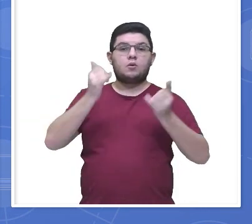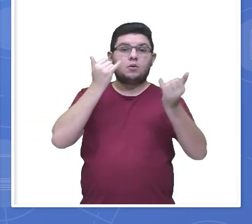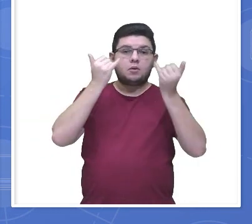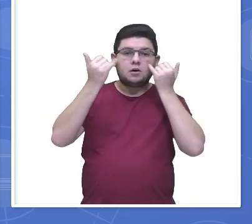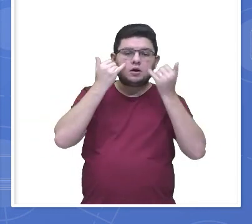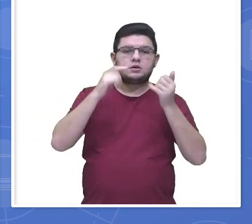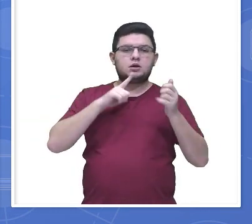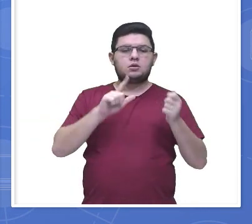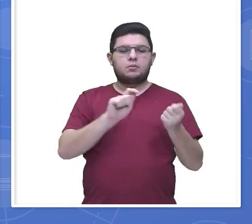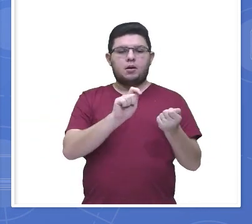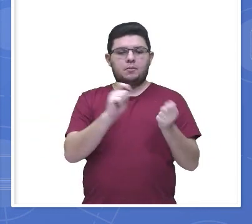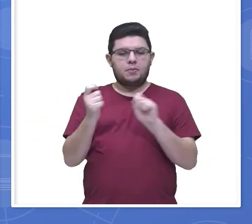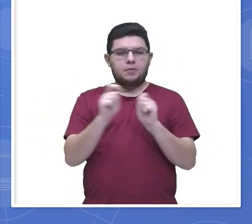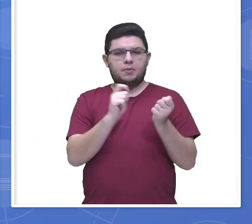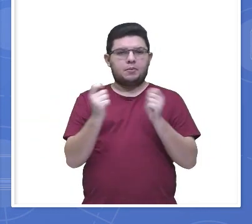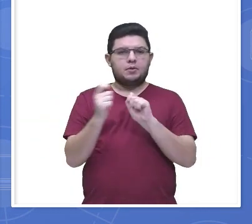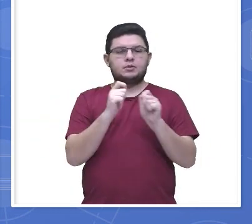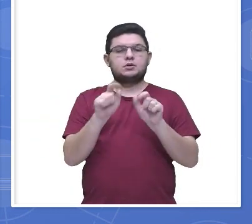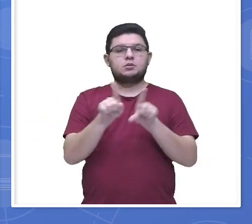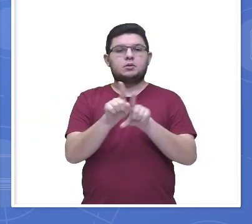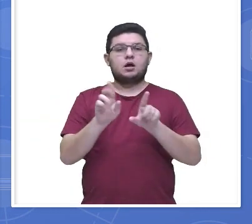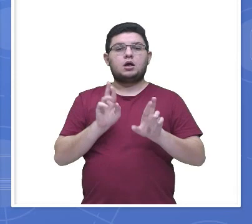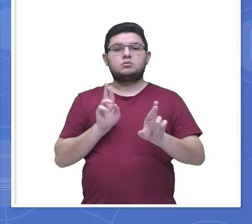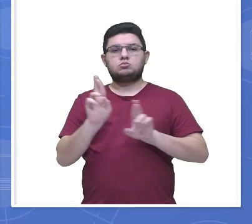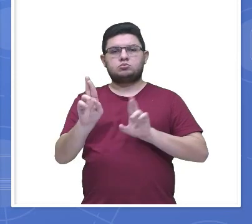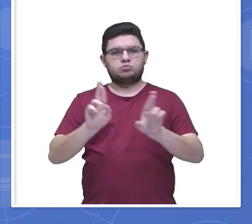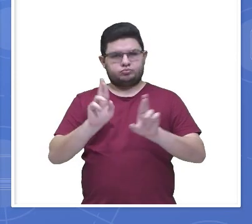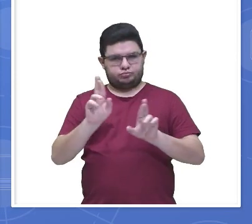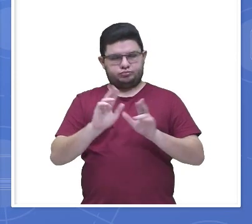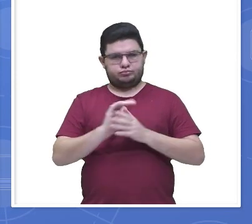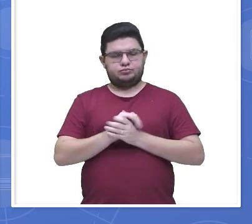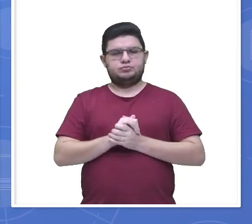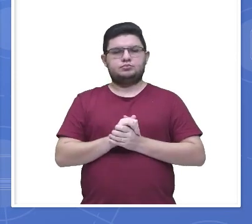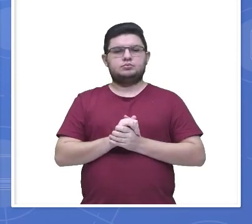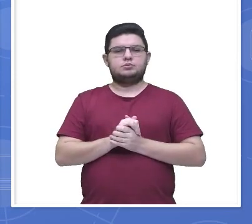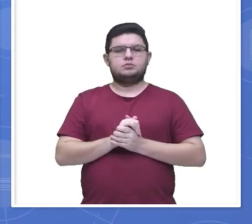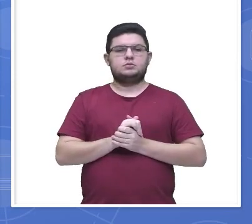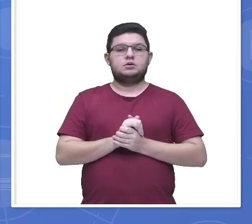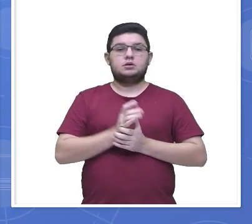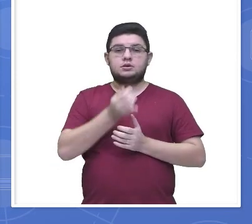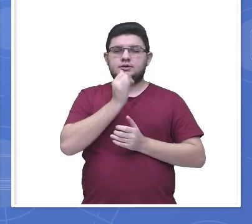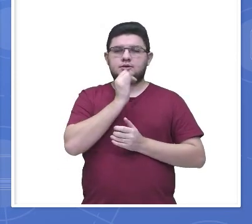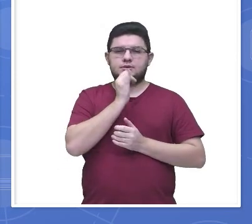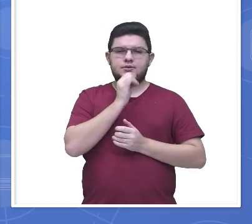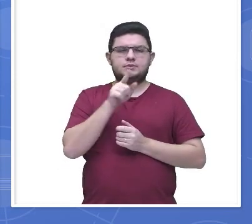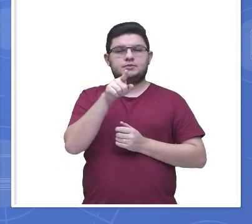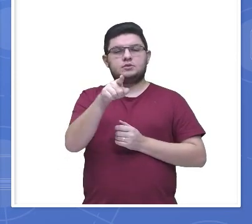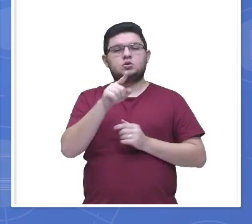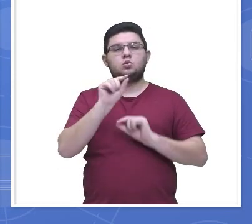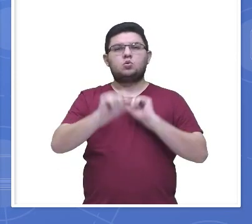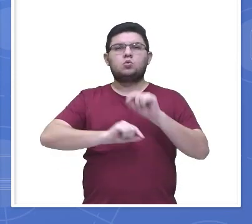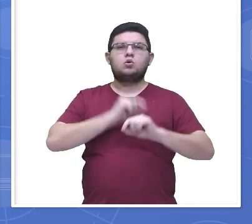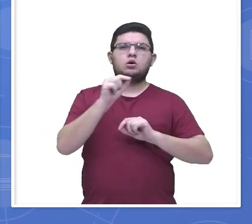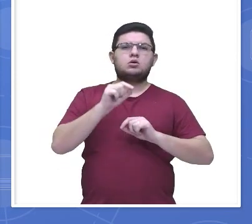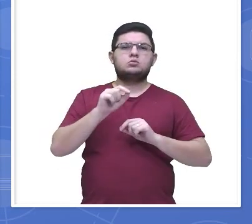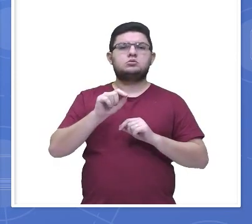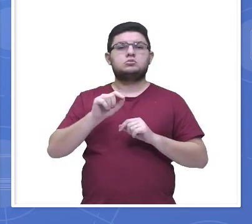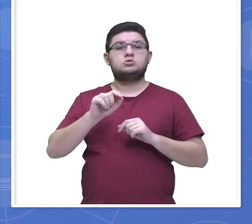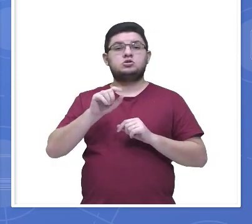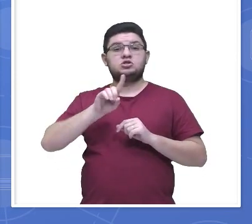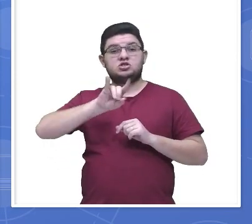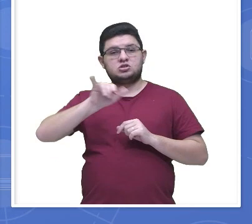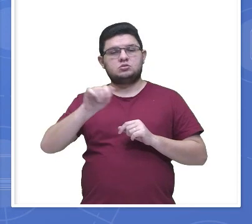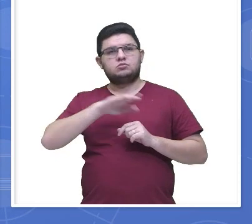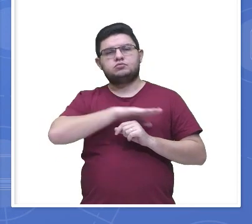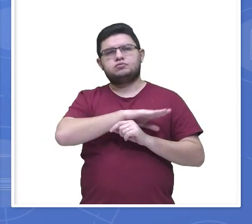essas informações e te dar uma resposta. Por exemplo, você passou um dia ali sem se alimentar, né? Tomou café,